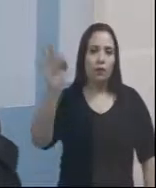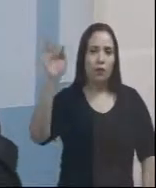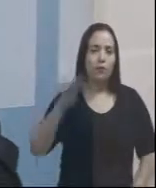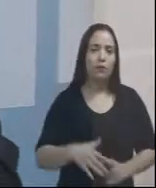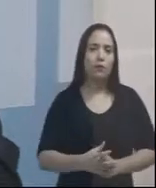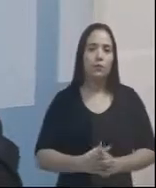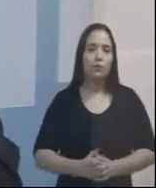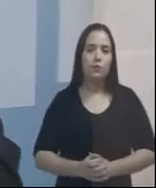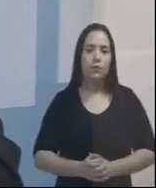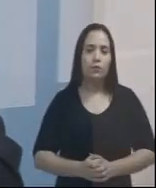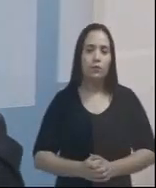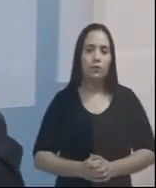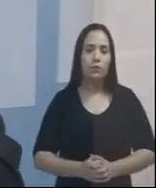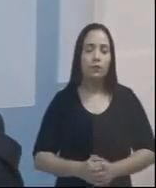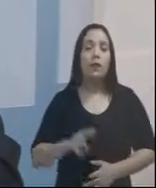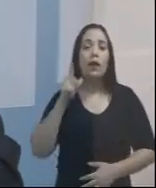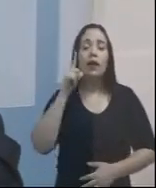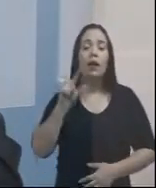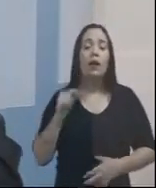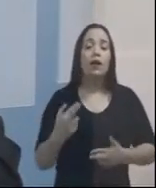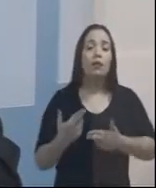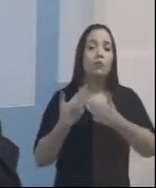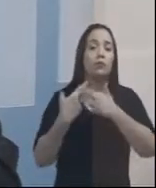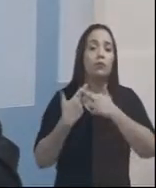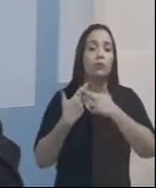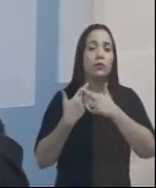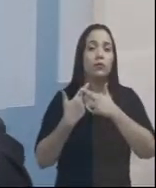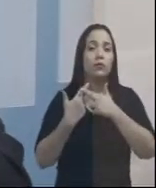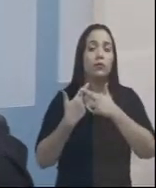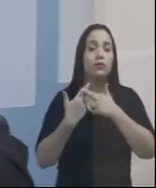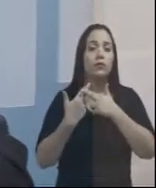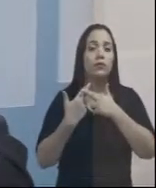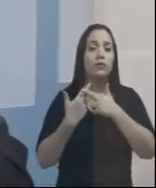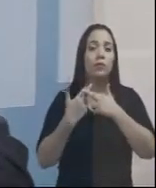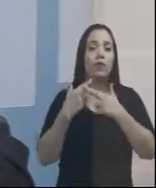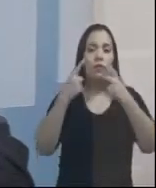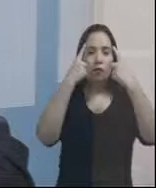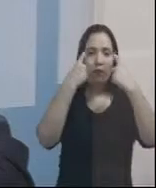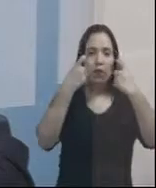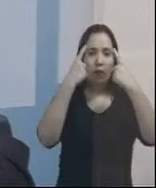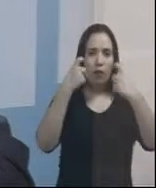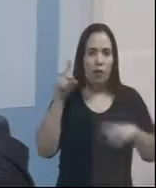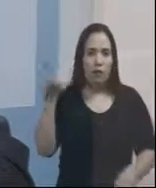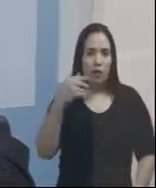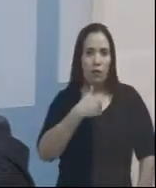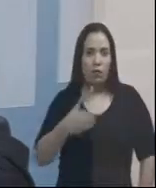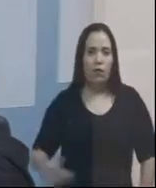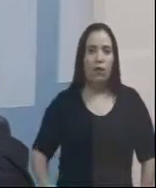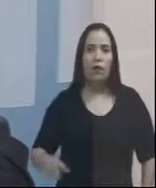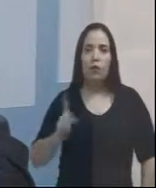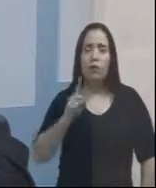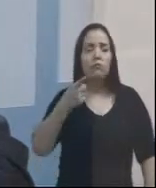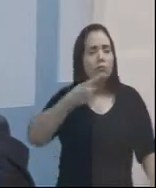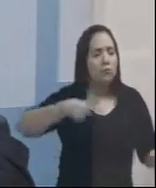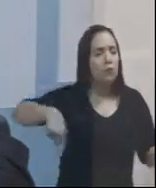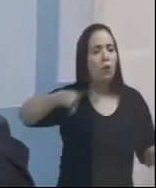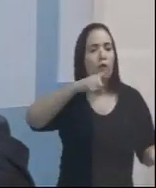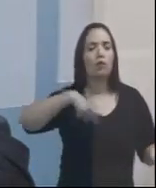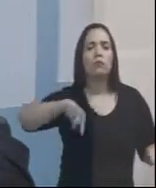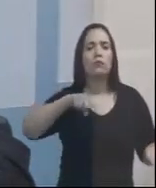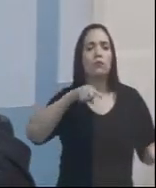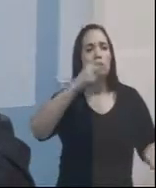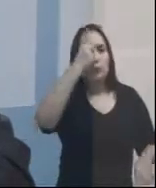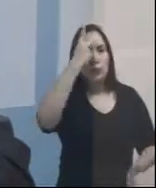E quem é responsável pela insegurança do Estado não é o governador, somos todos nós, a